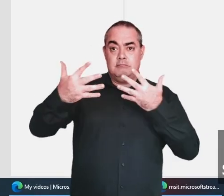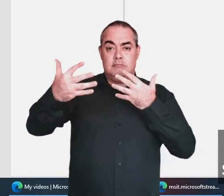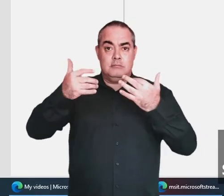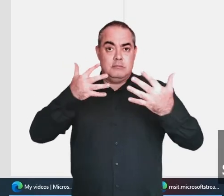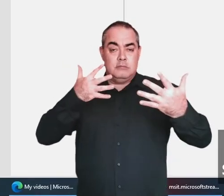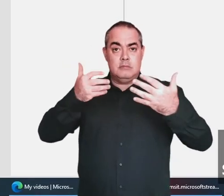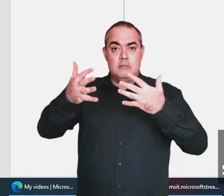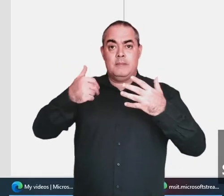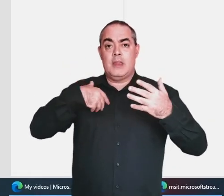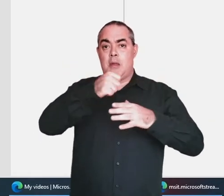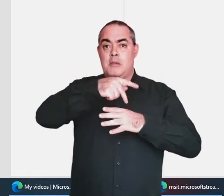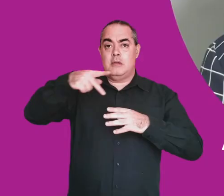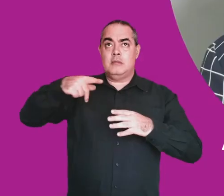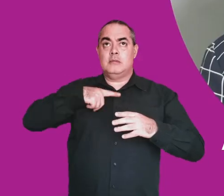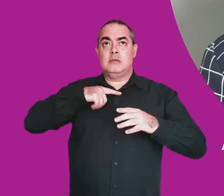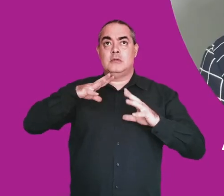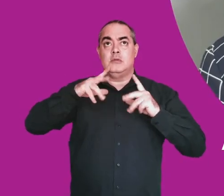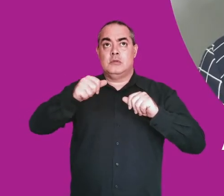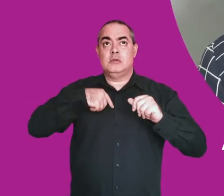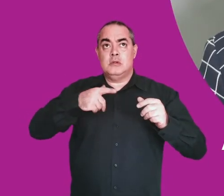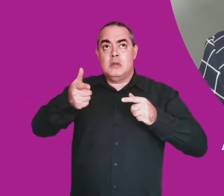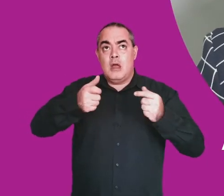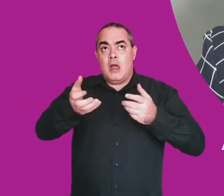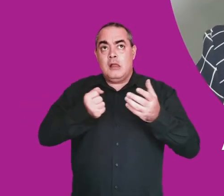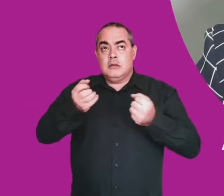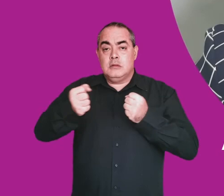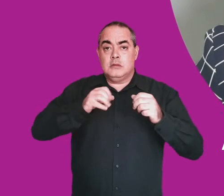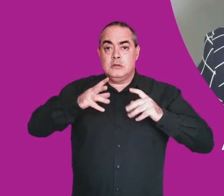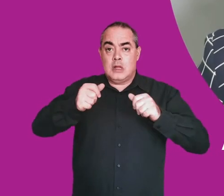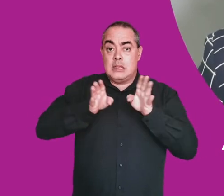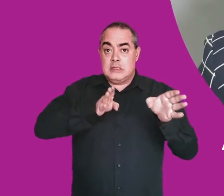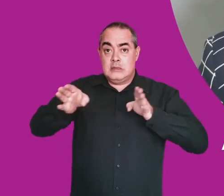refletidas dentro do seu aplicativo. A Power Platform tem vários